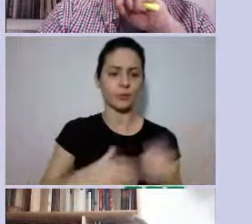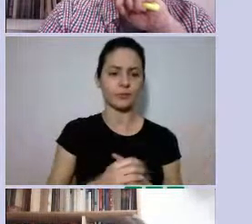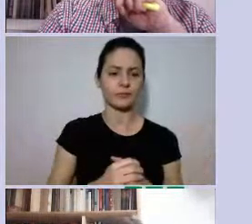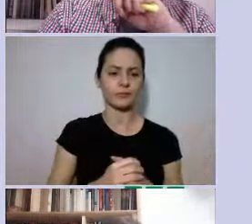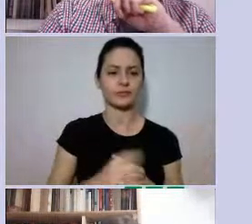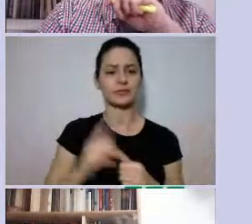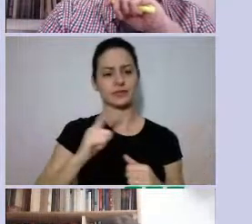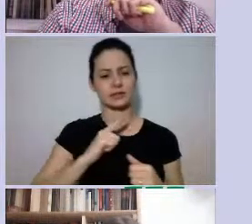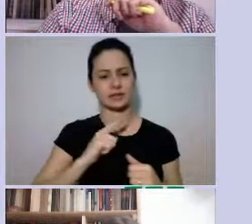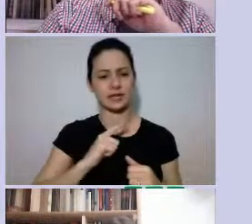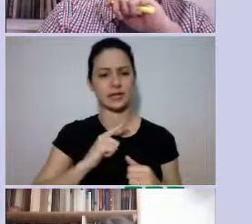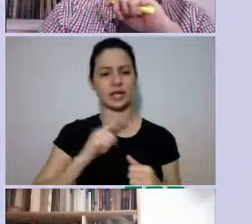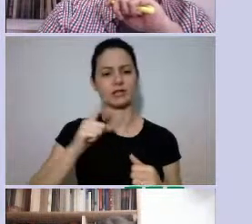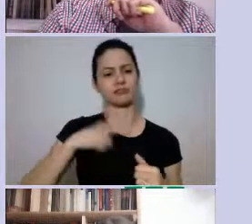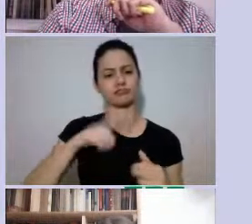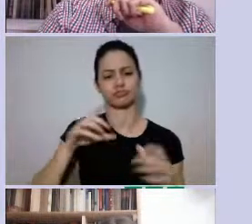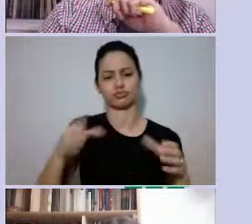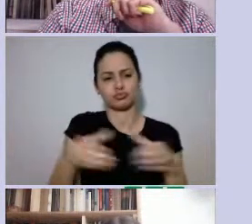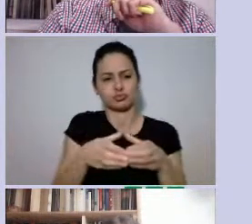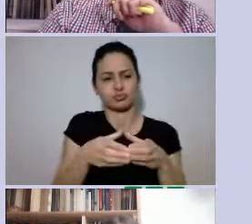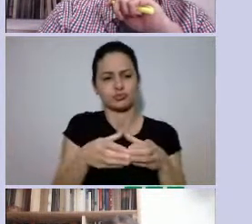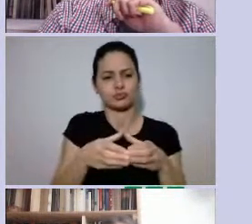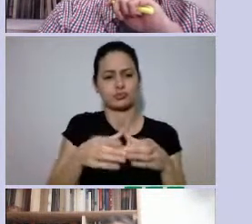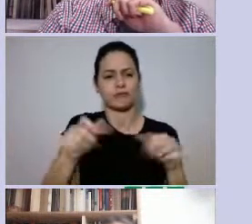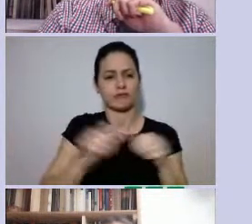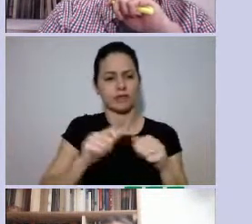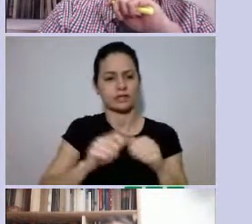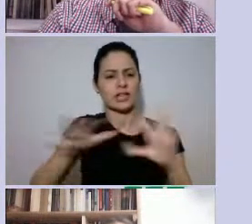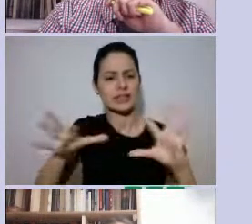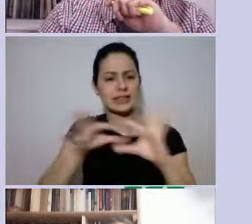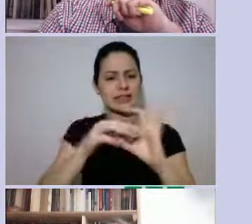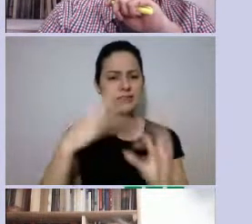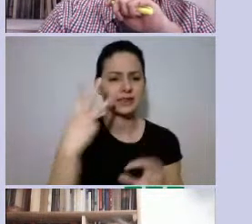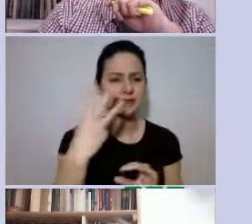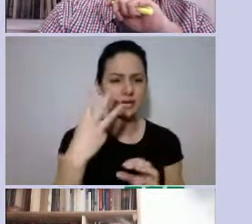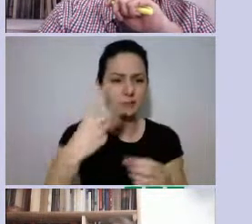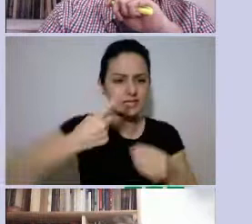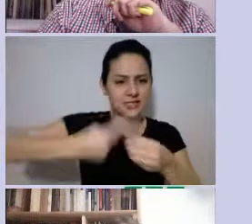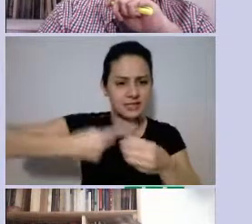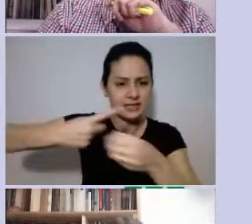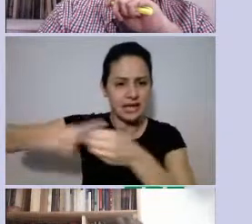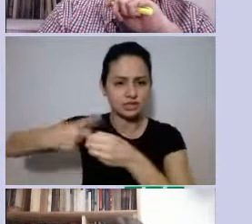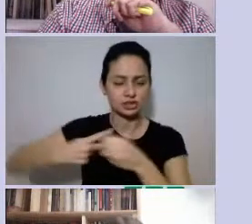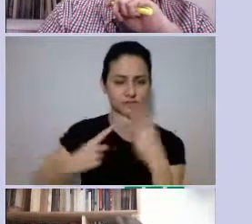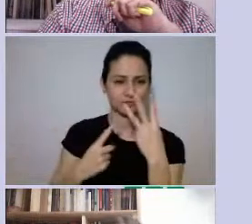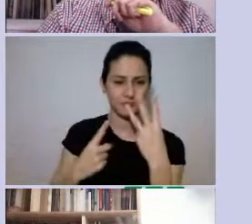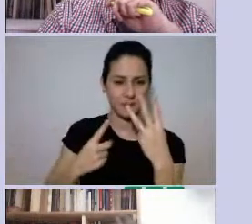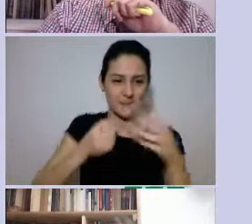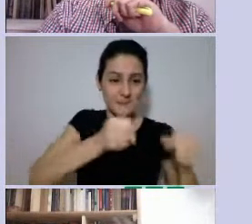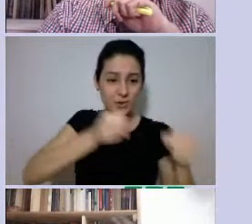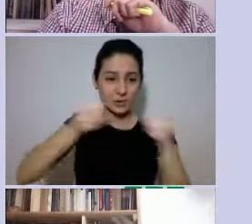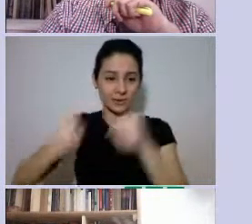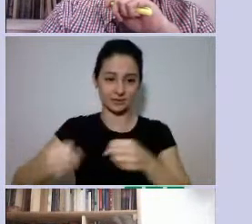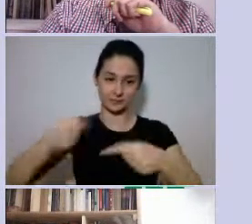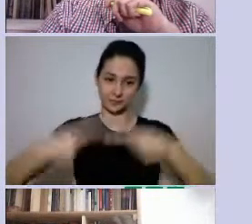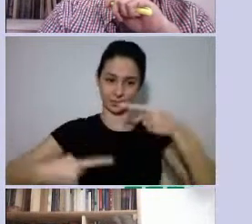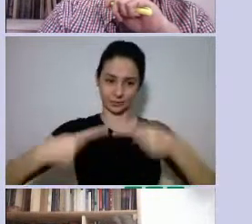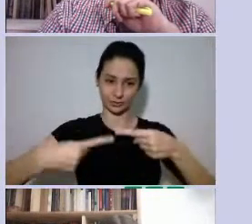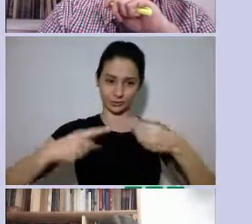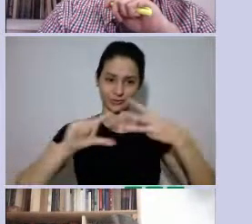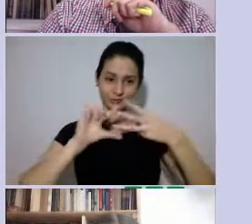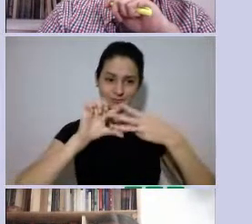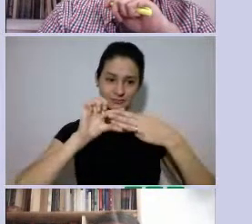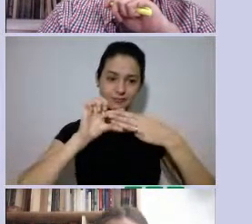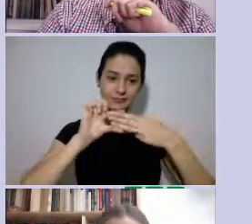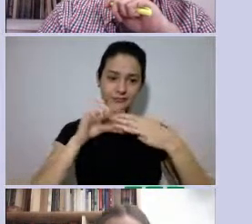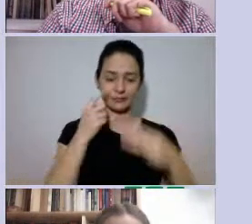Tenochtitlan, Texcoco y Tlacopan, que conformaban la Triple Alianza. Estamos hablando del centro del poder político. Voy a